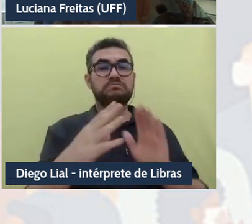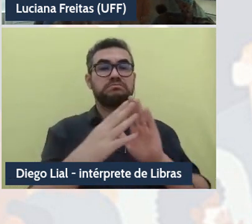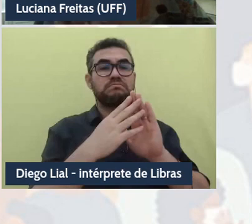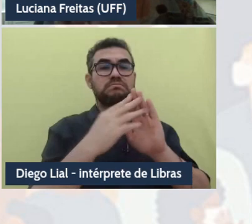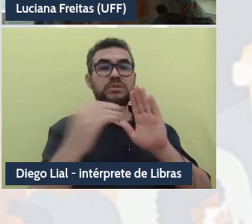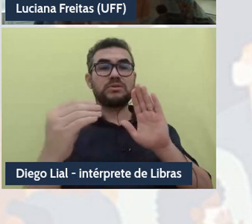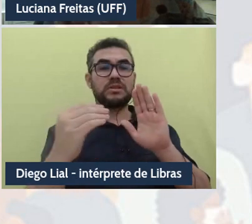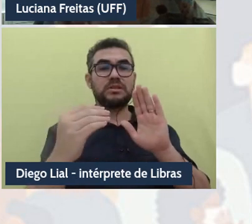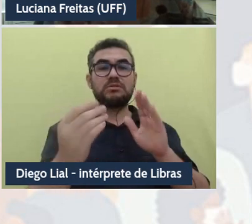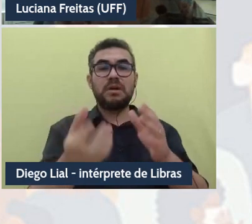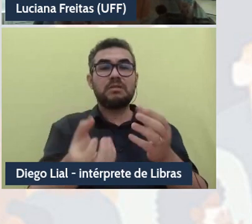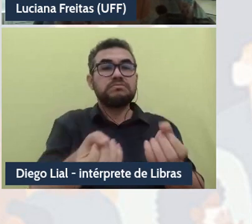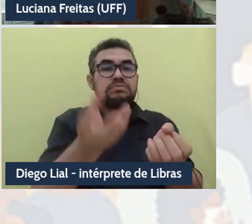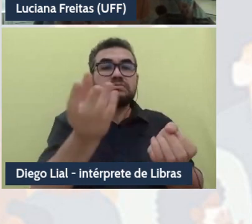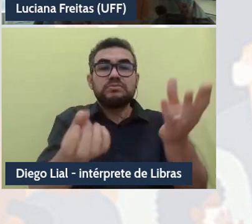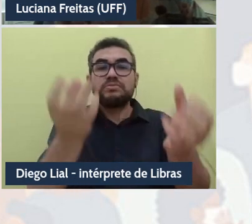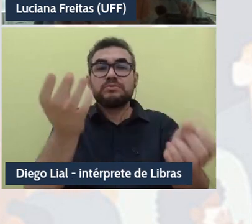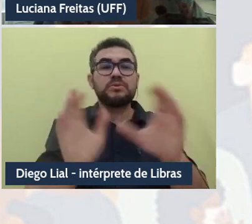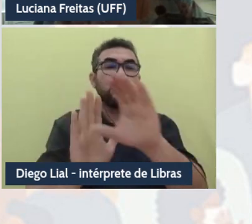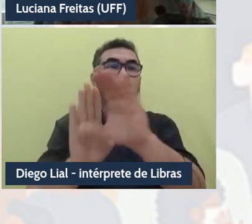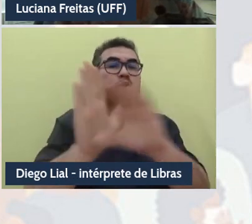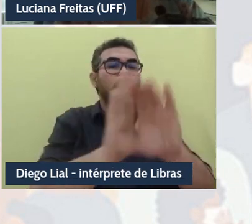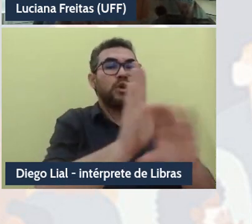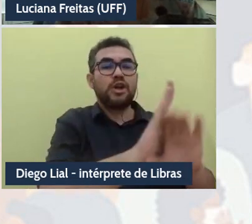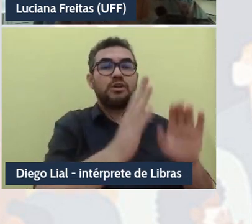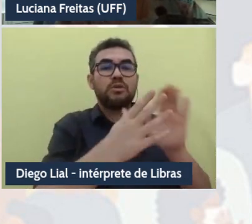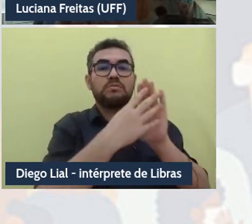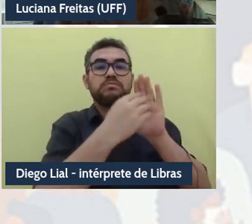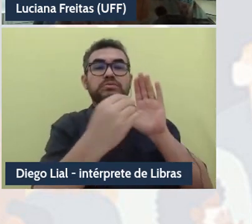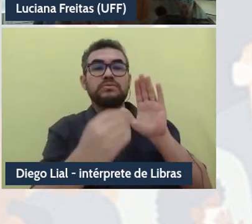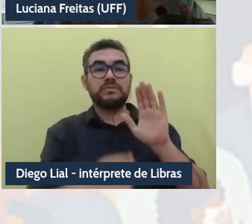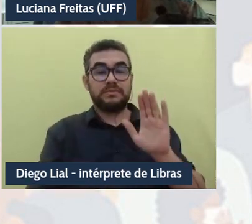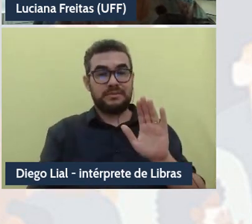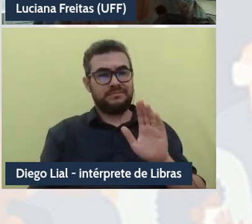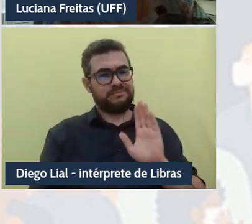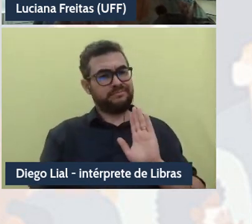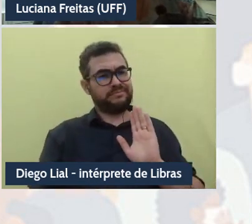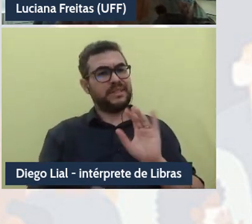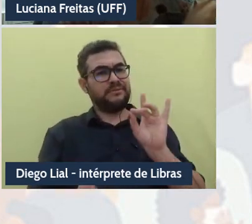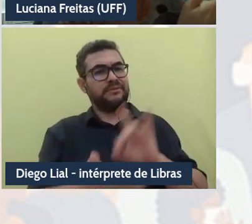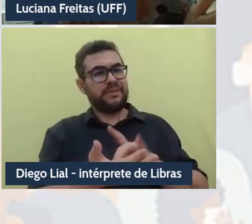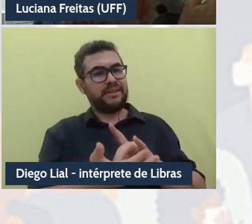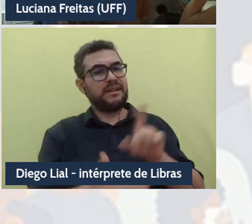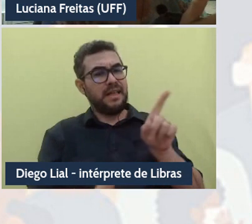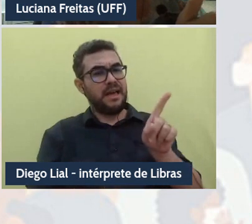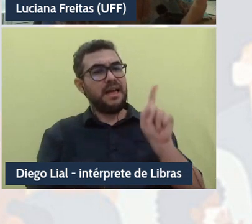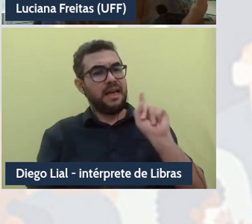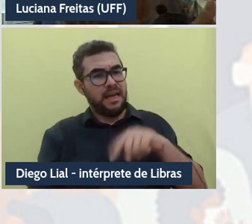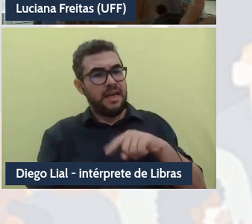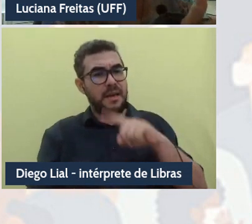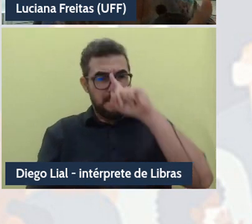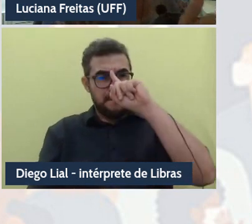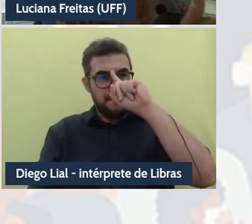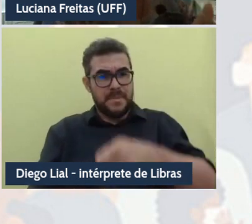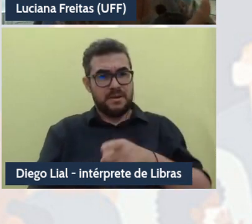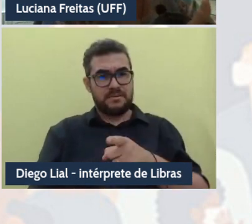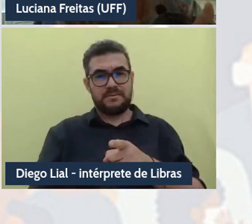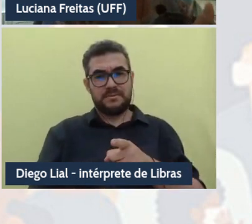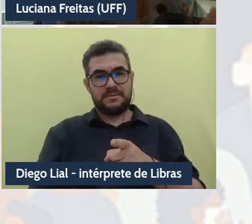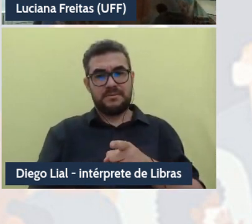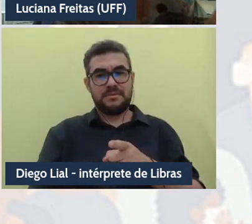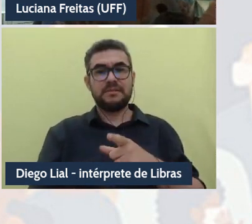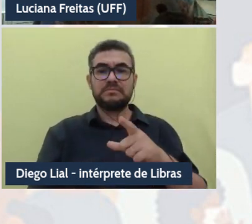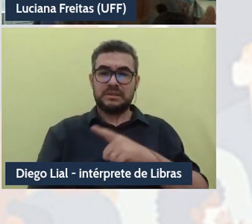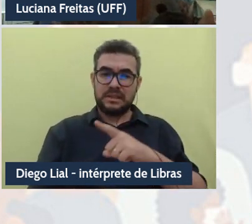Mas, na verdade, como eu já defendi aqui, ela é um currículo nacional. Ela tem essas habilidades que dizem, por